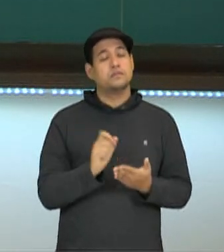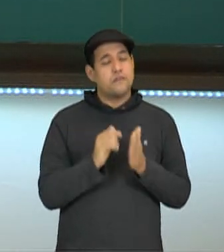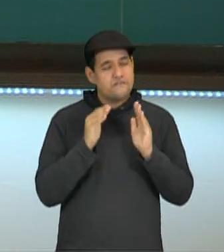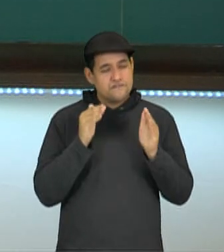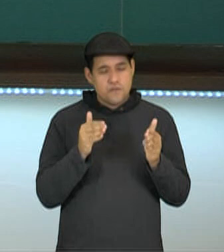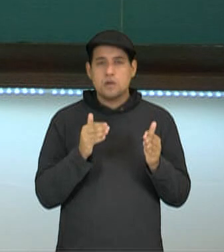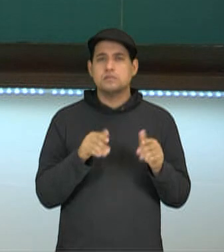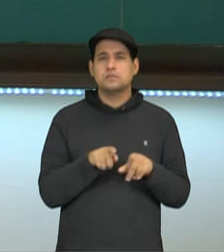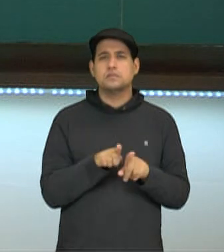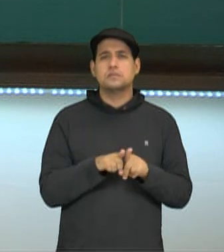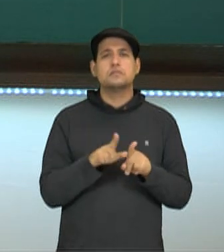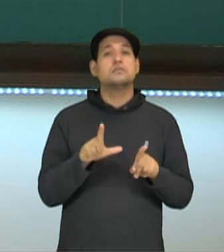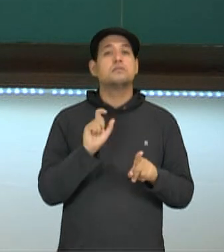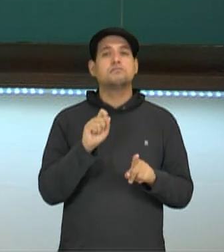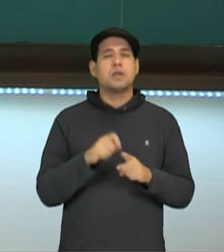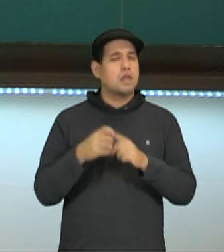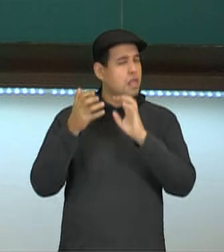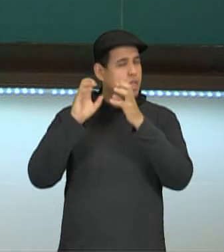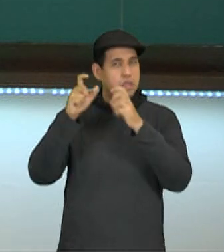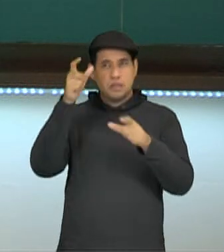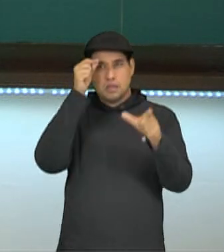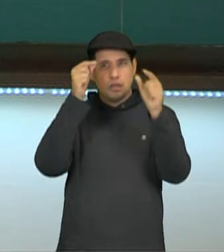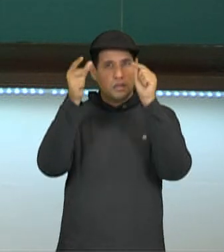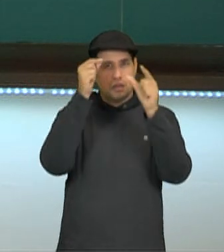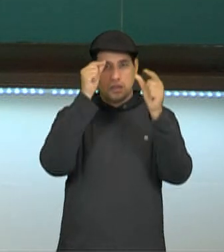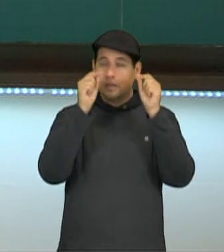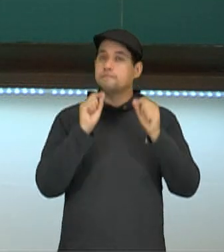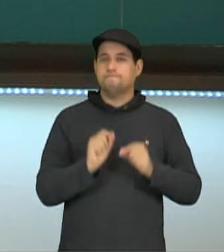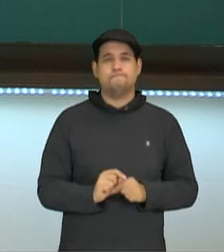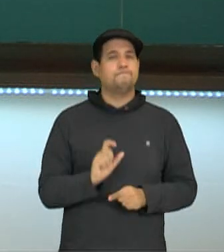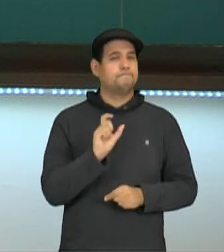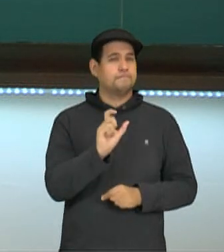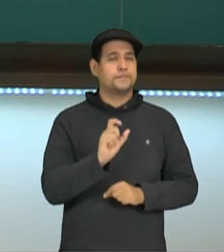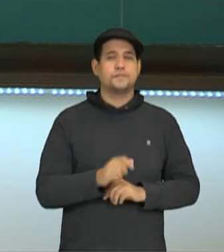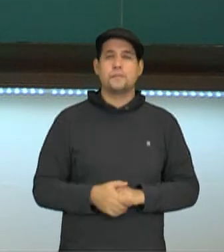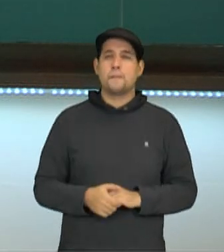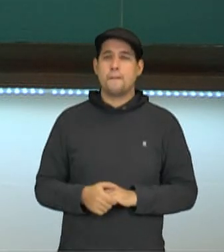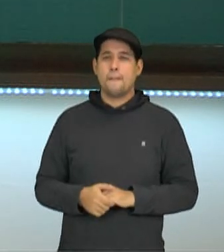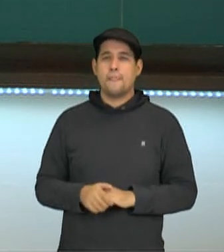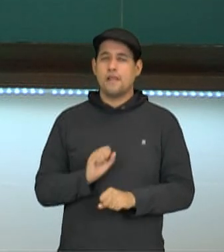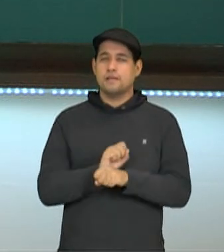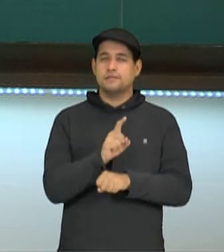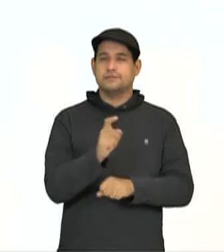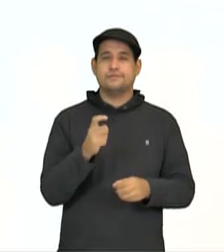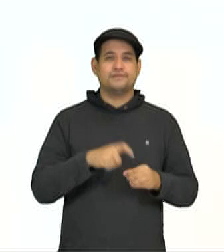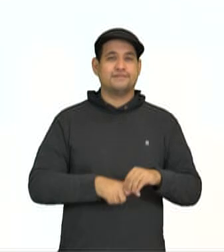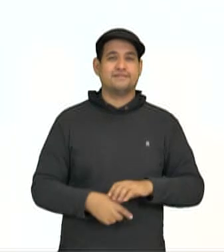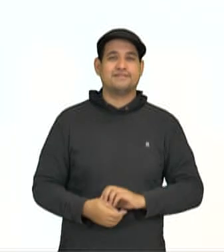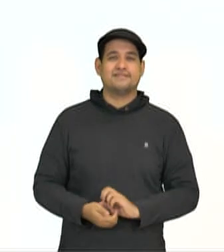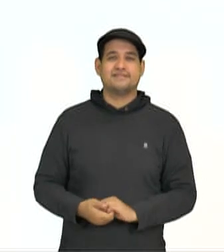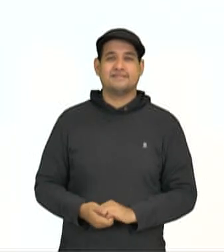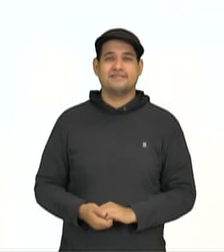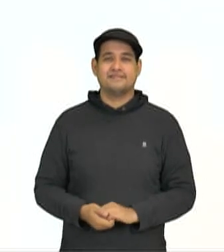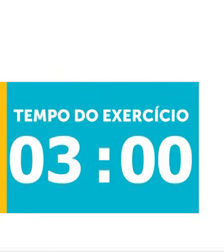vocabulário, você tá ali, ó, memorizando essas palavras aí. Beleza? Tempinho para vocês, eu já volto. Vamos lá.